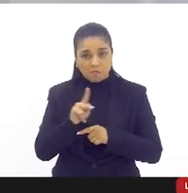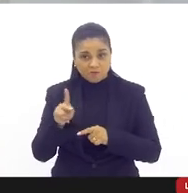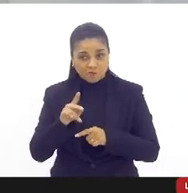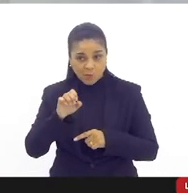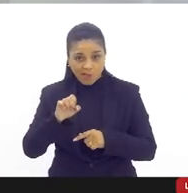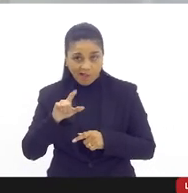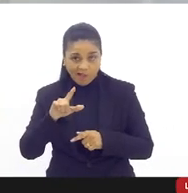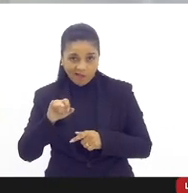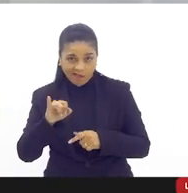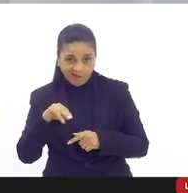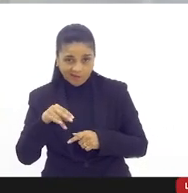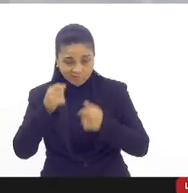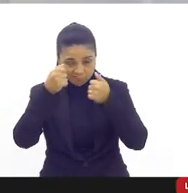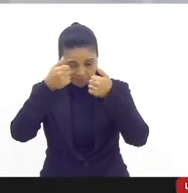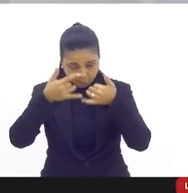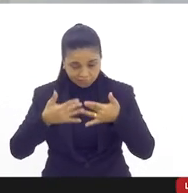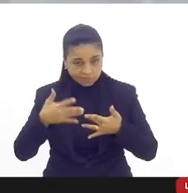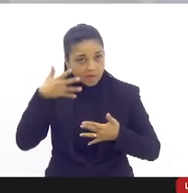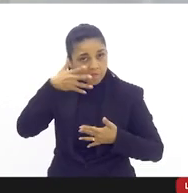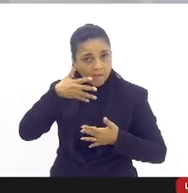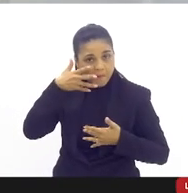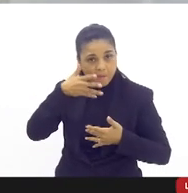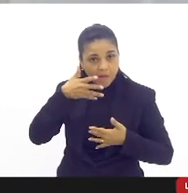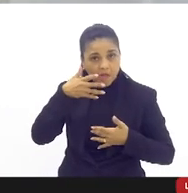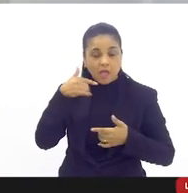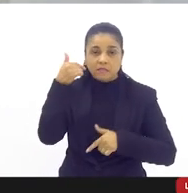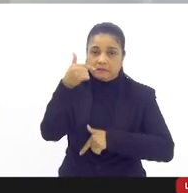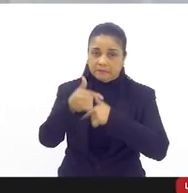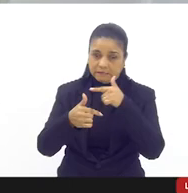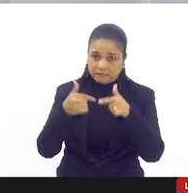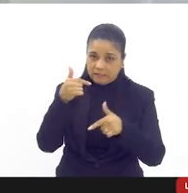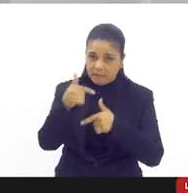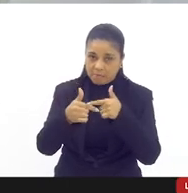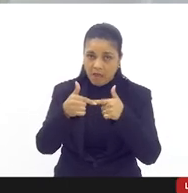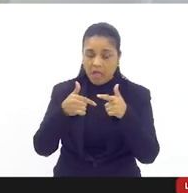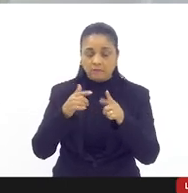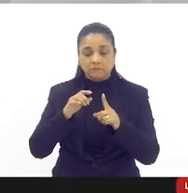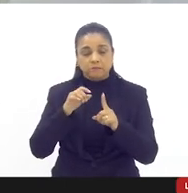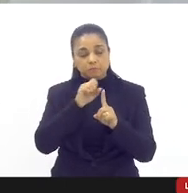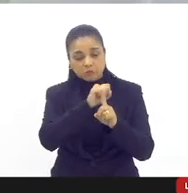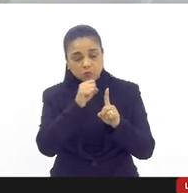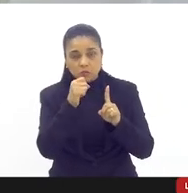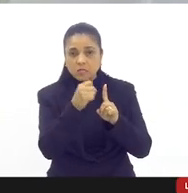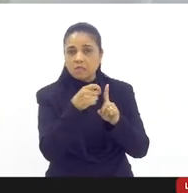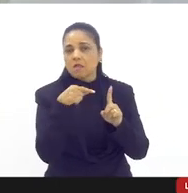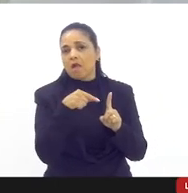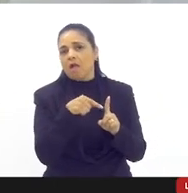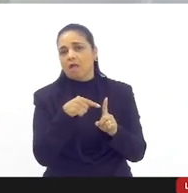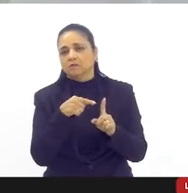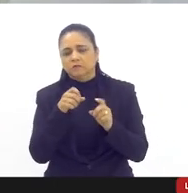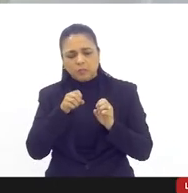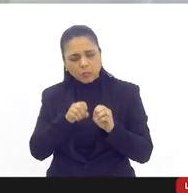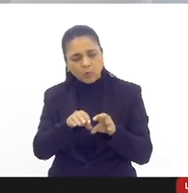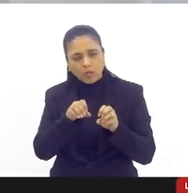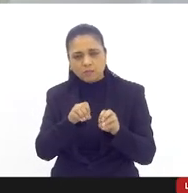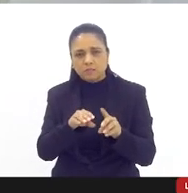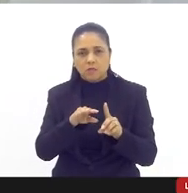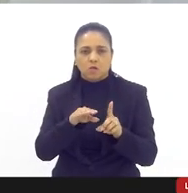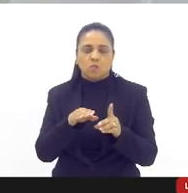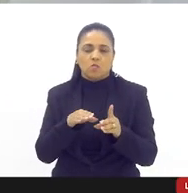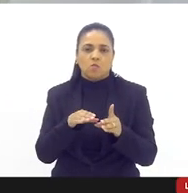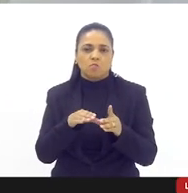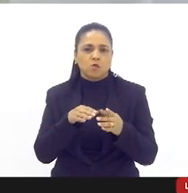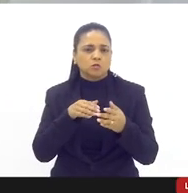Elaine é trabalham da sociedade da educação independente